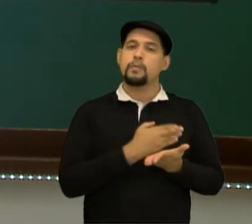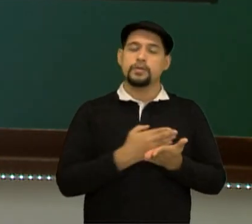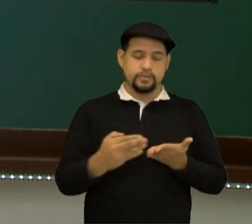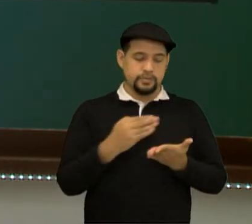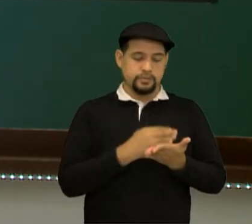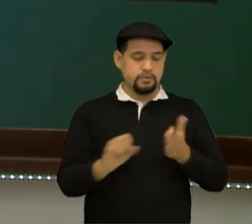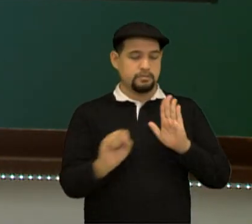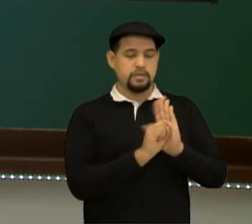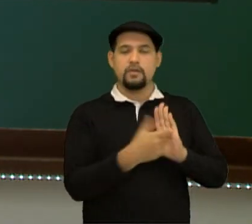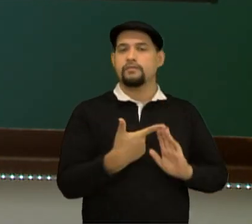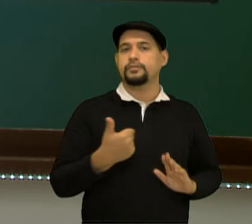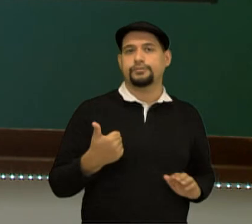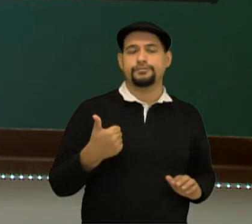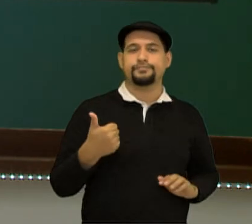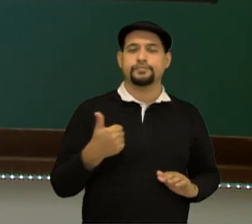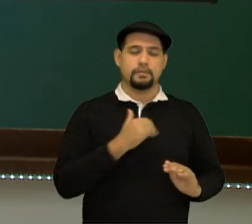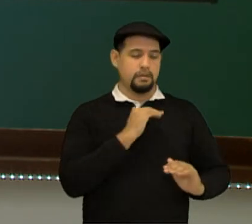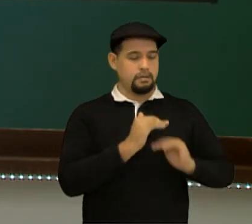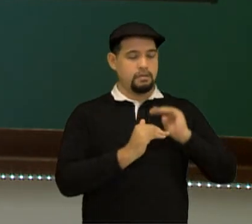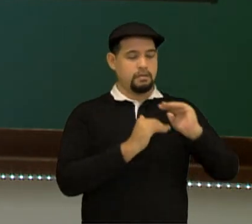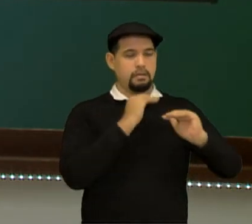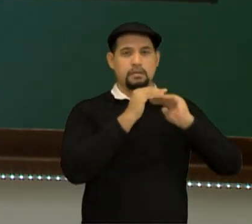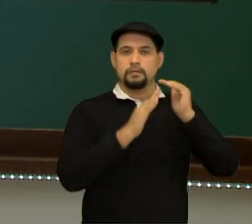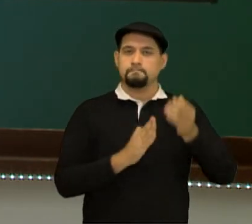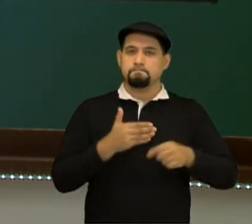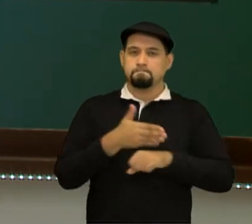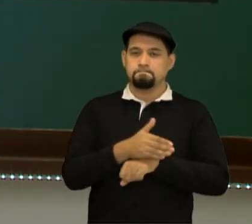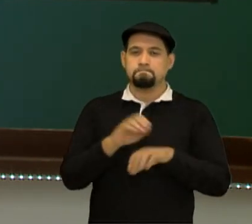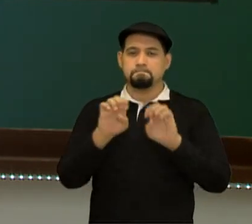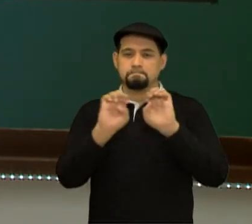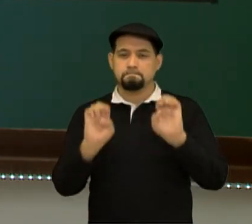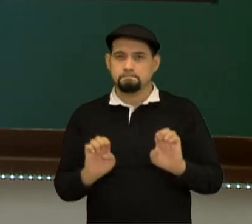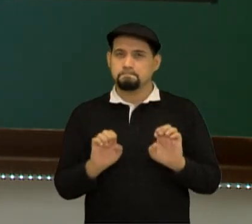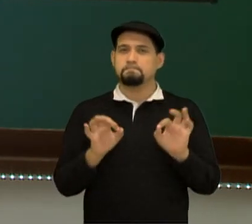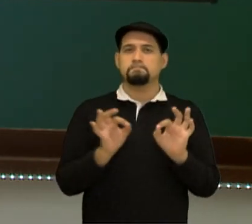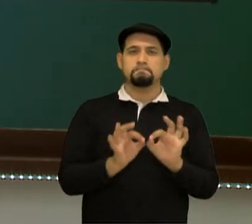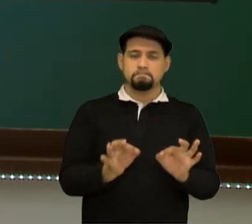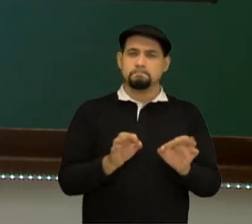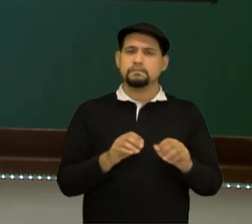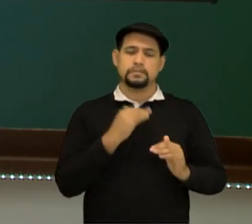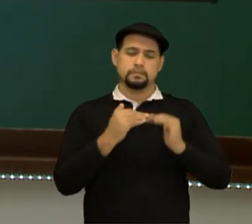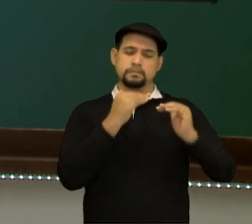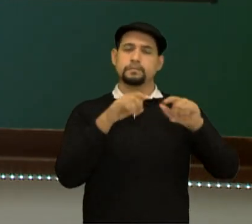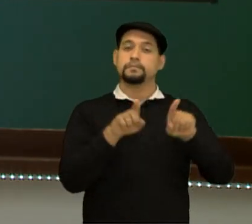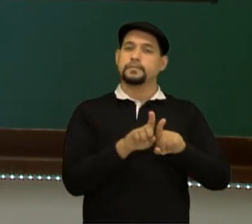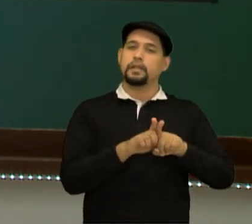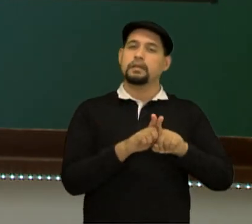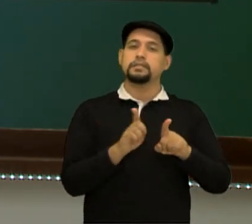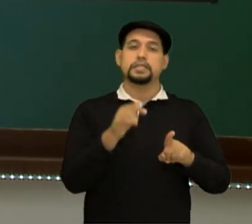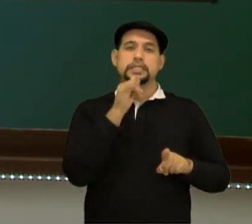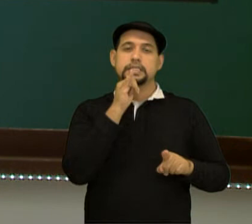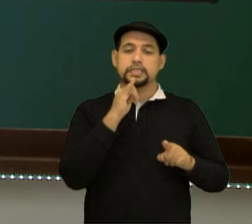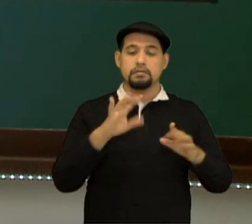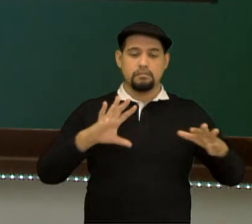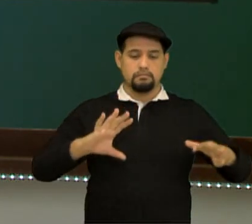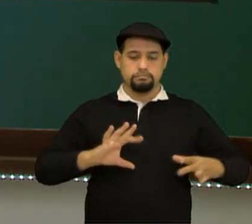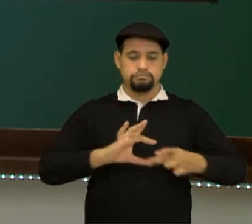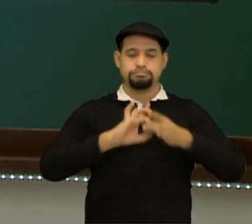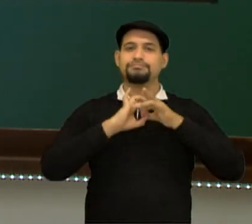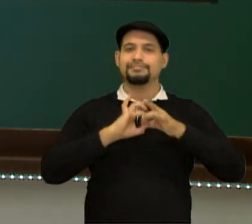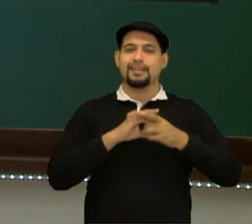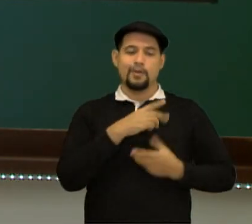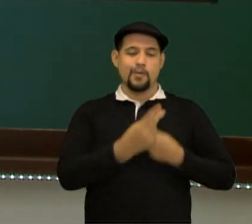século 21 que foi gradativamente em trânsito estruturando dentro dessa as cidades de homogenização